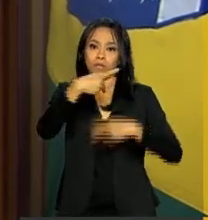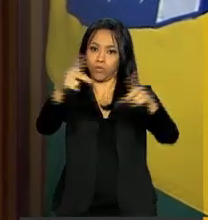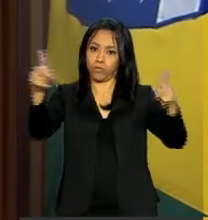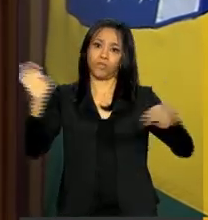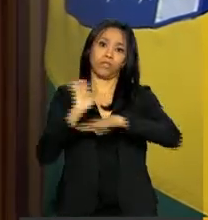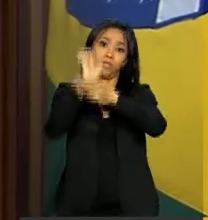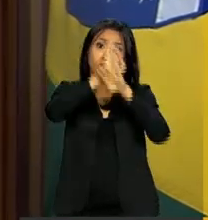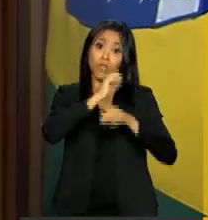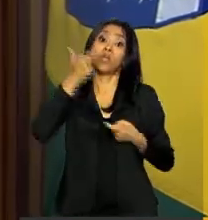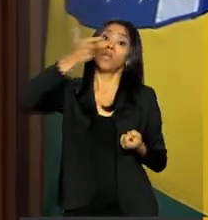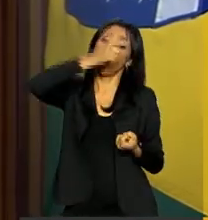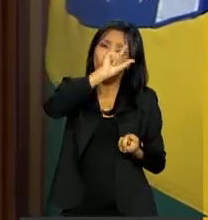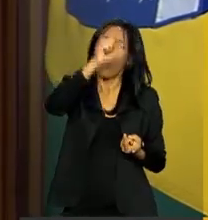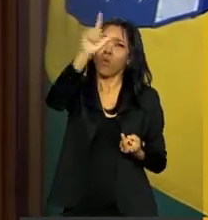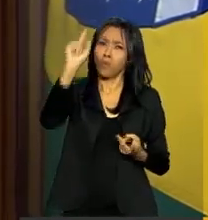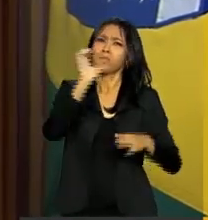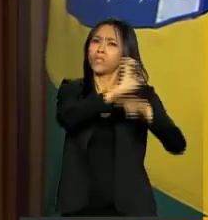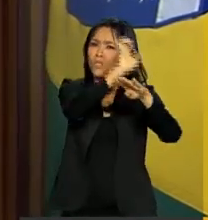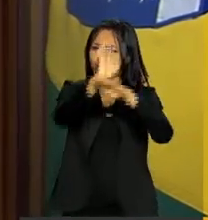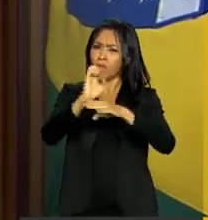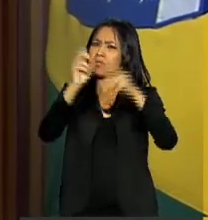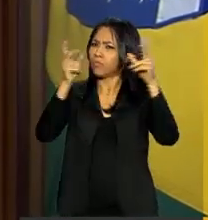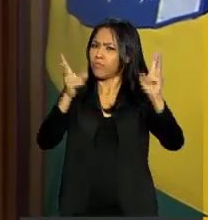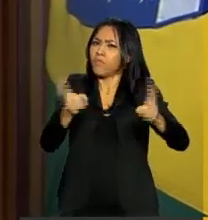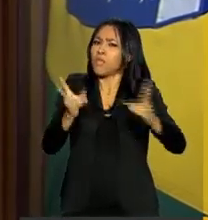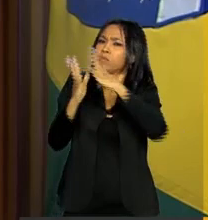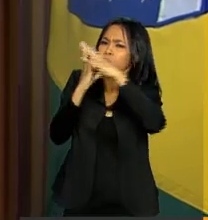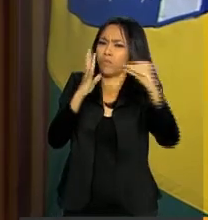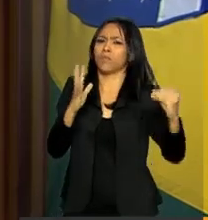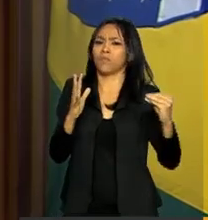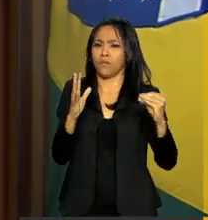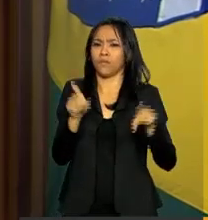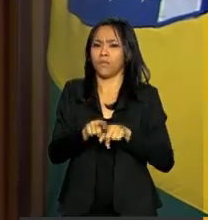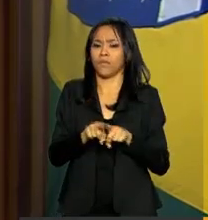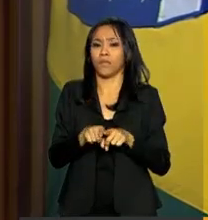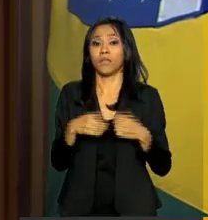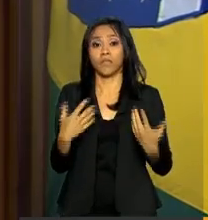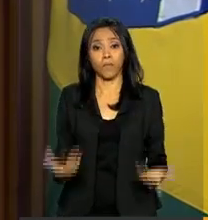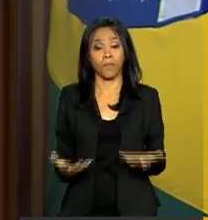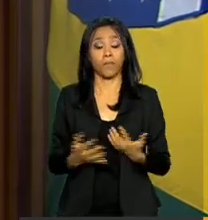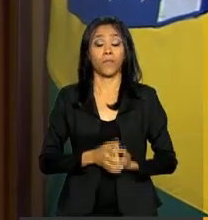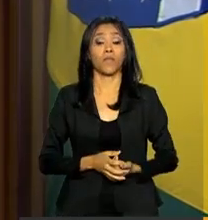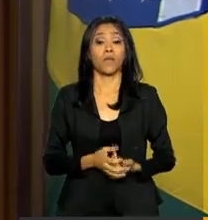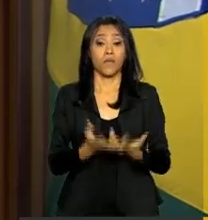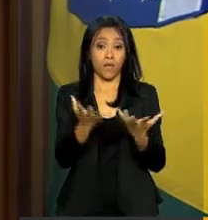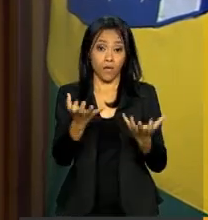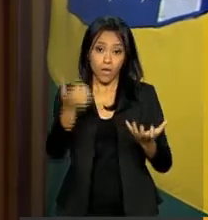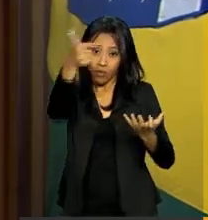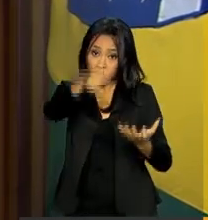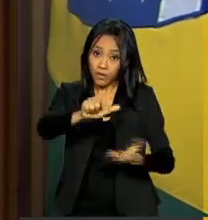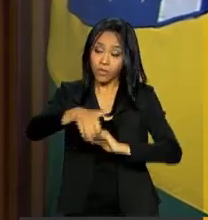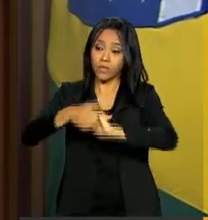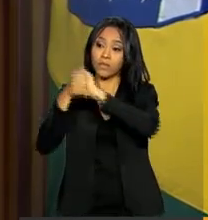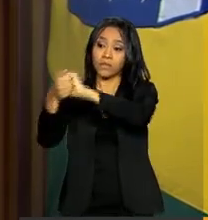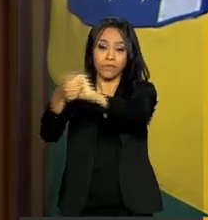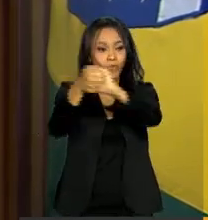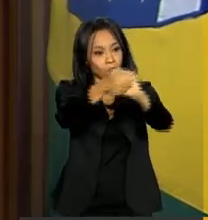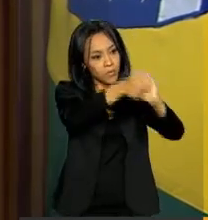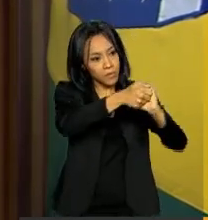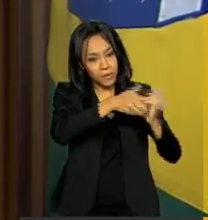também caminharam por esta fórmula não é tão meus senhores eu quero saudá-los mais uma vez